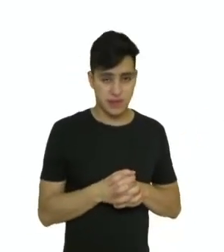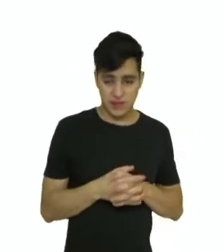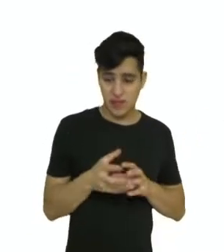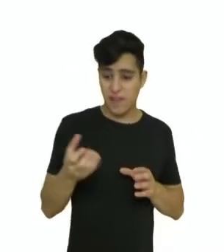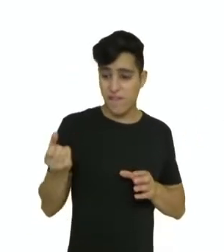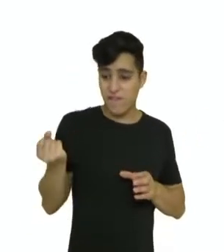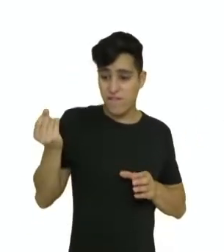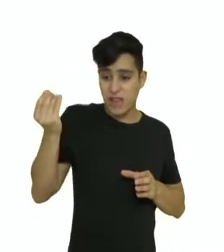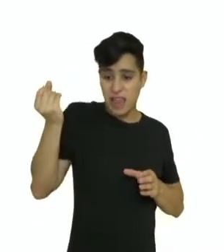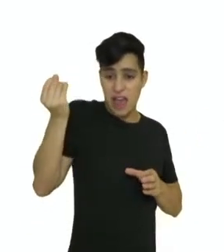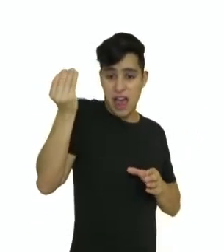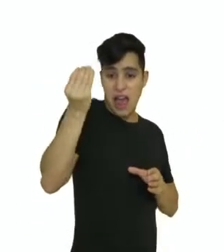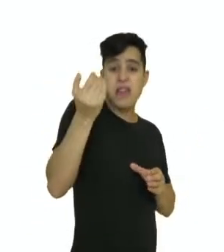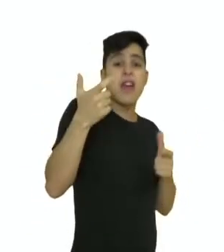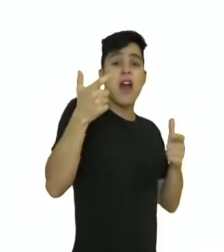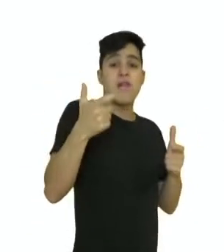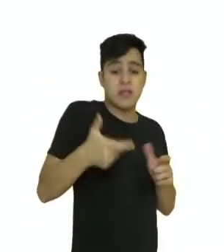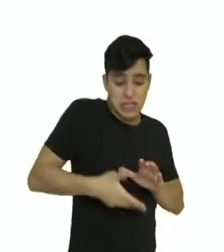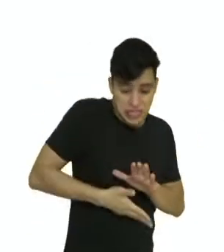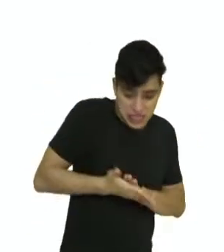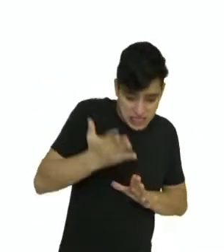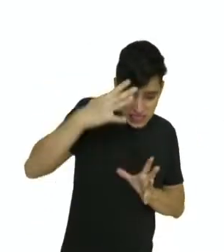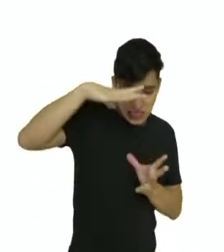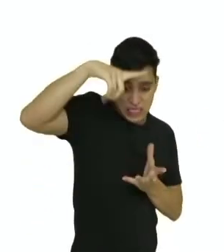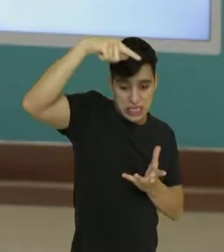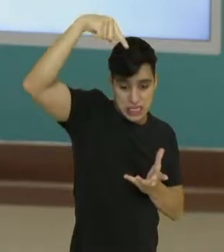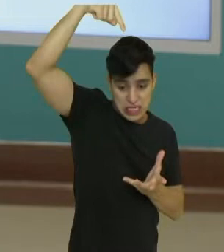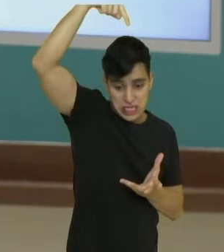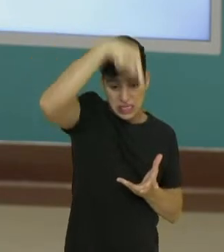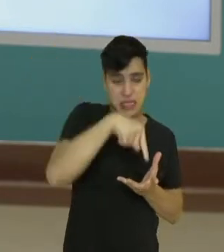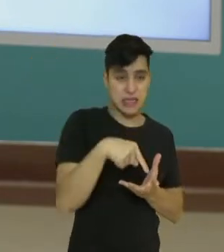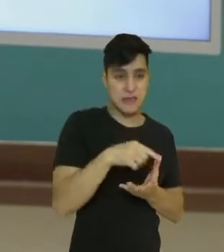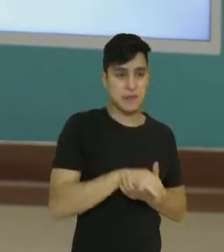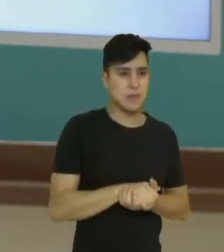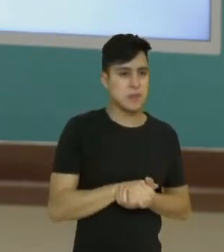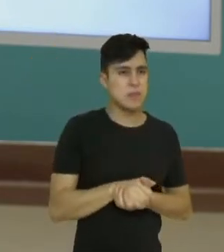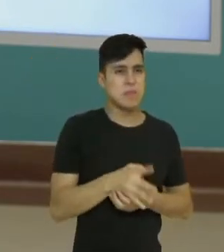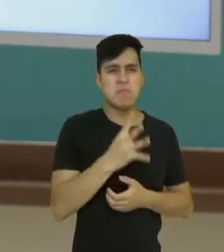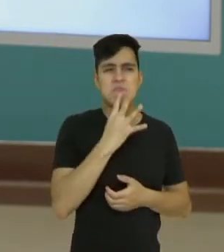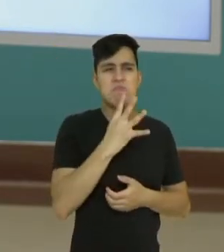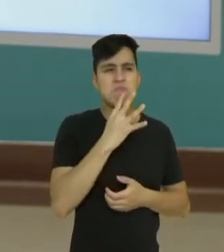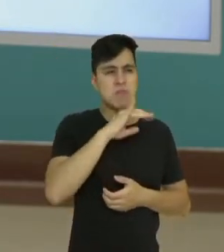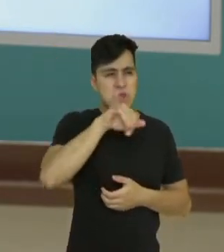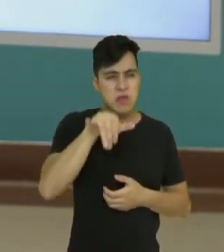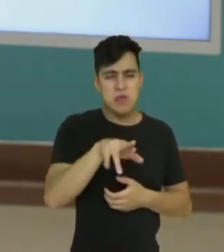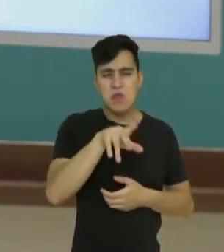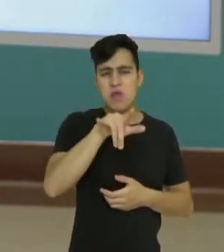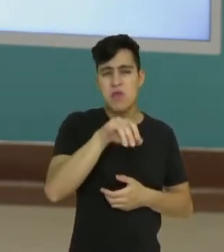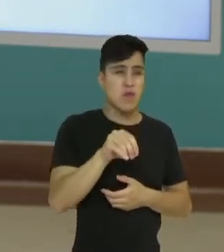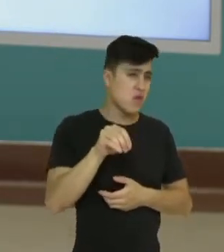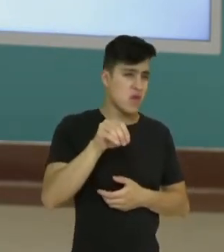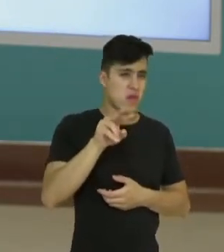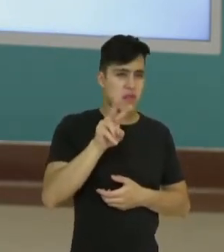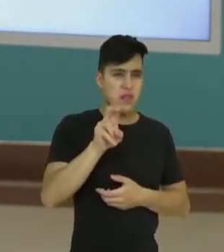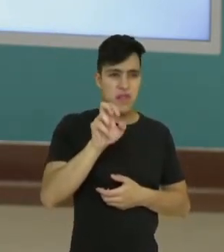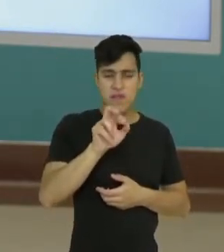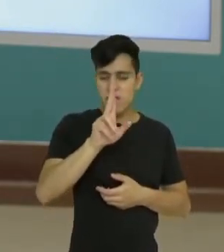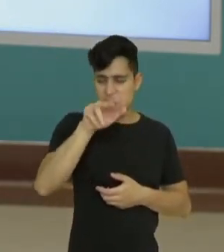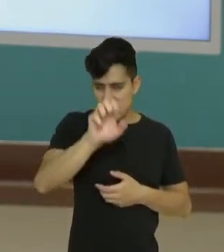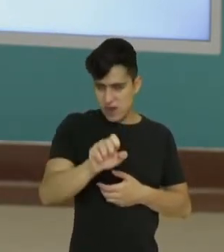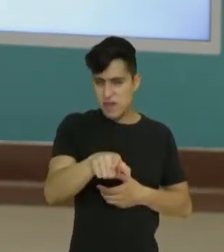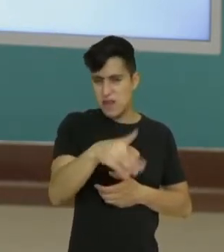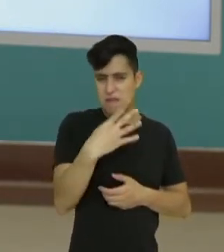da Terra é o título de um livro escrito por Júlio Verne. Você conhece Júlio Verne? Já ouviu falar sobre ele? Você